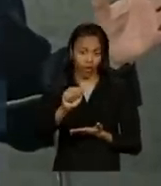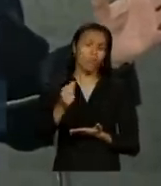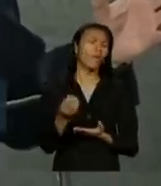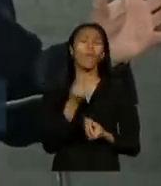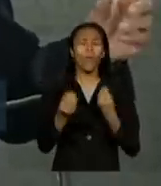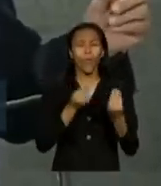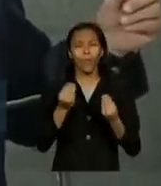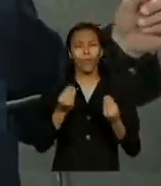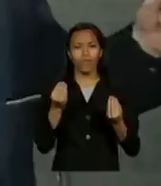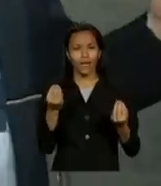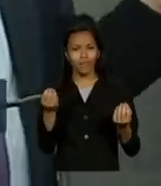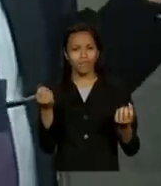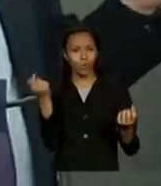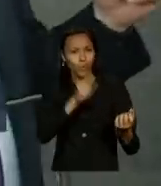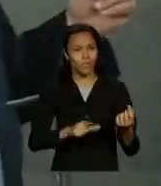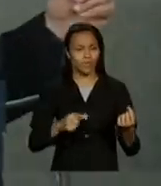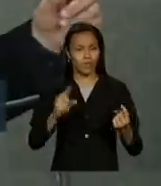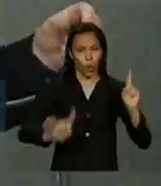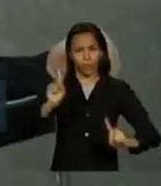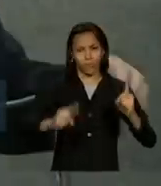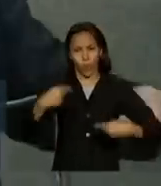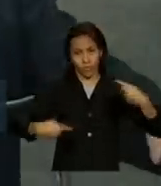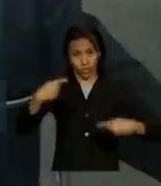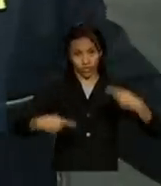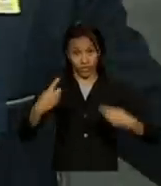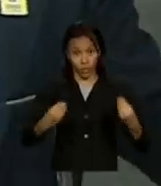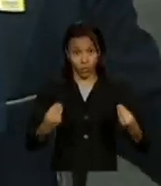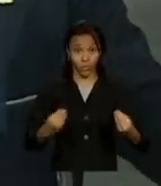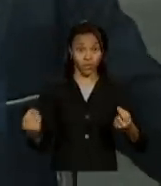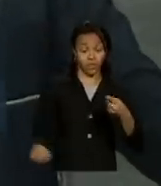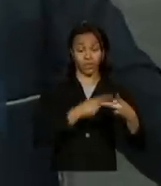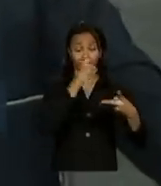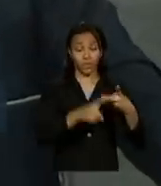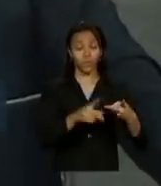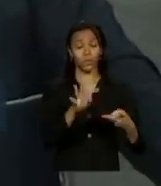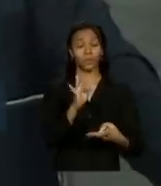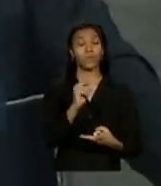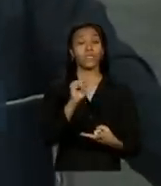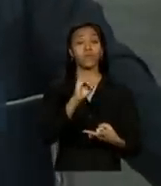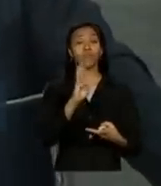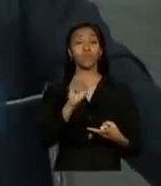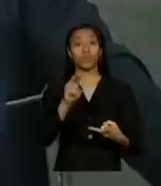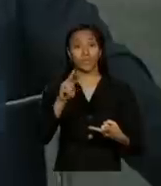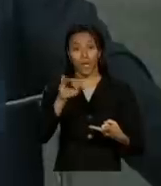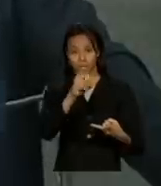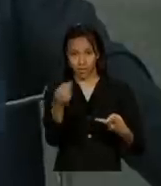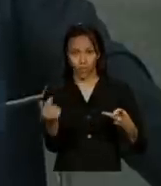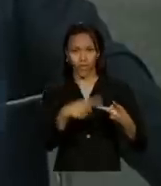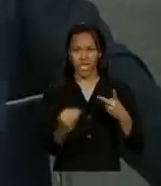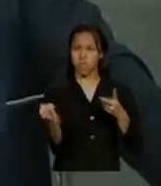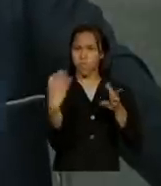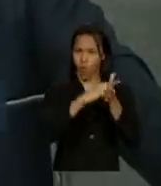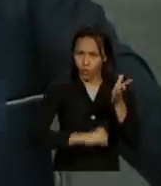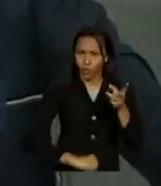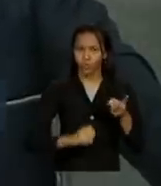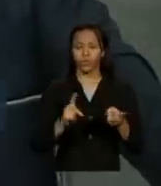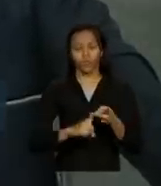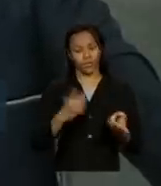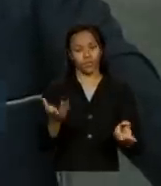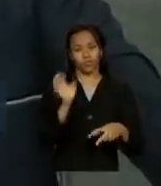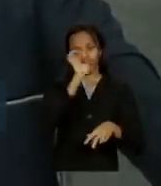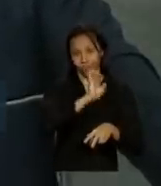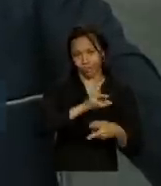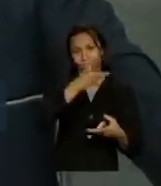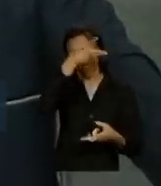minha competitividade segundo ponto tributação a tributação como nós temos a estrutura federal estadual e municipal nós